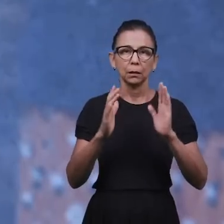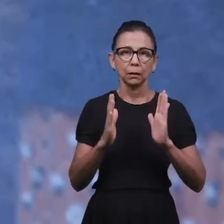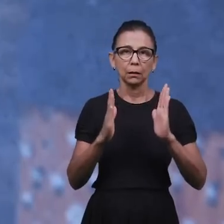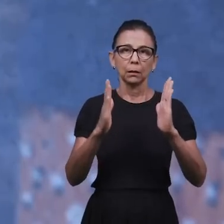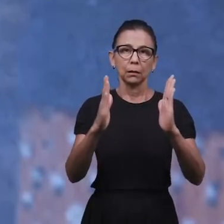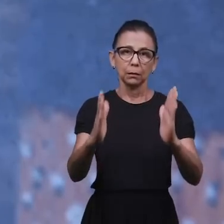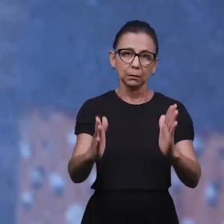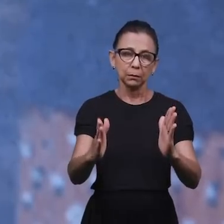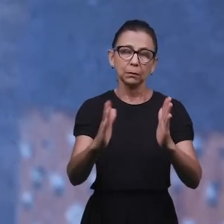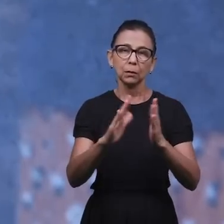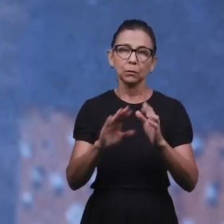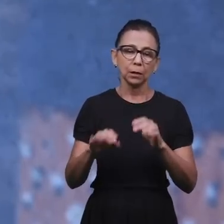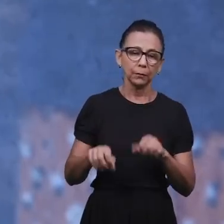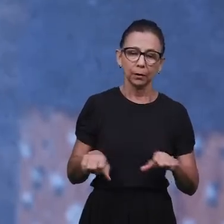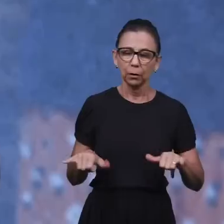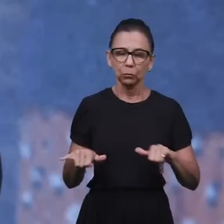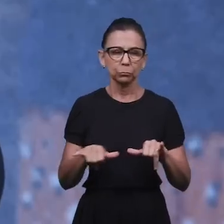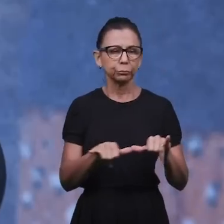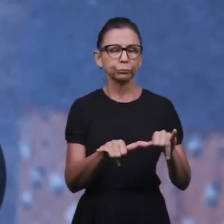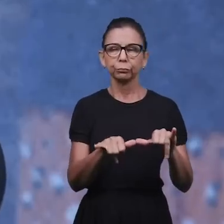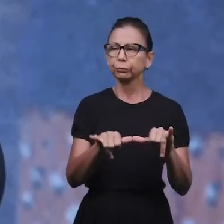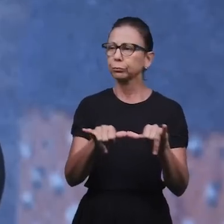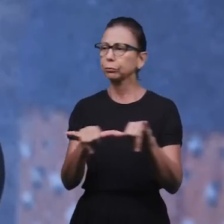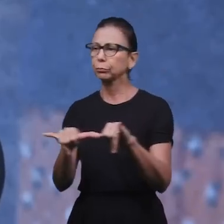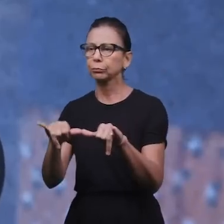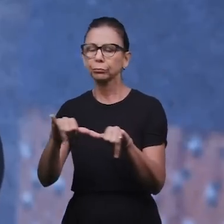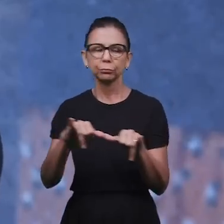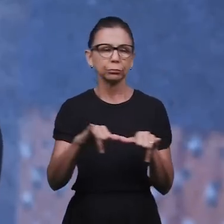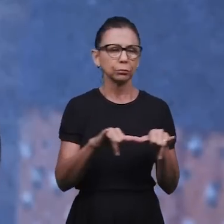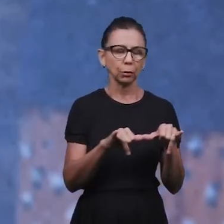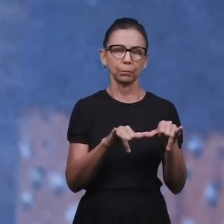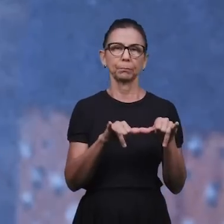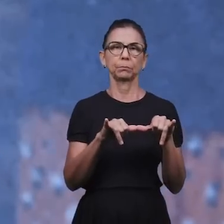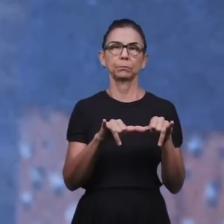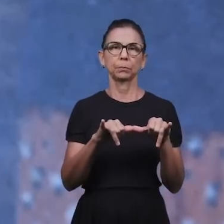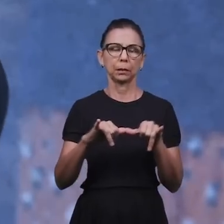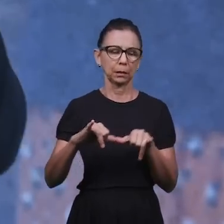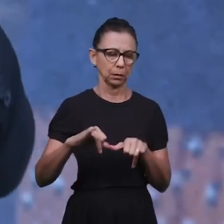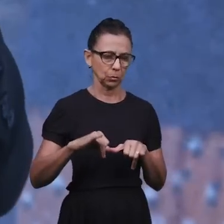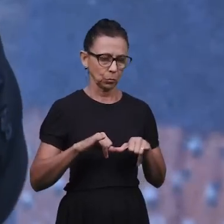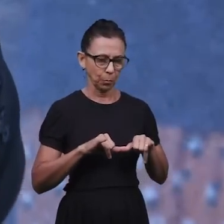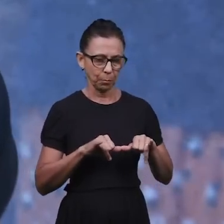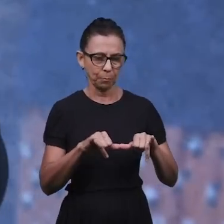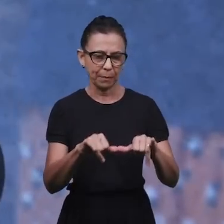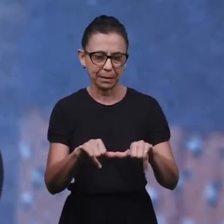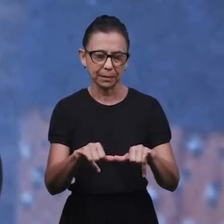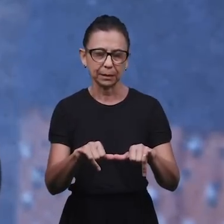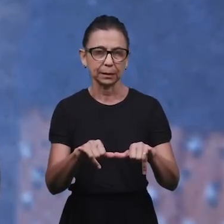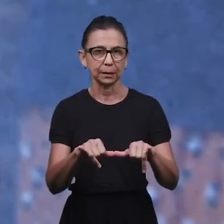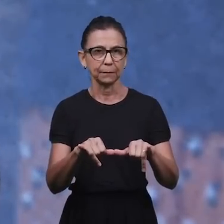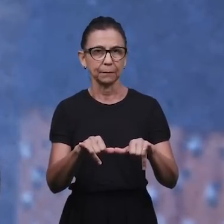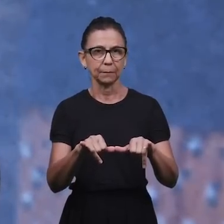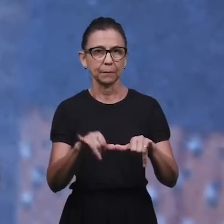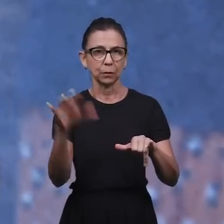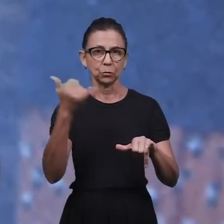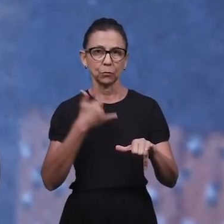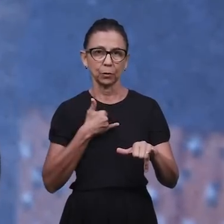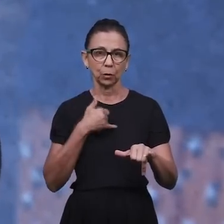passar. Simples assim. Eu simplesmente dei a volta e fui por outro lugar. Por quê? Não